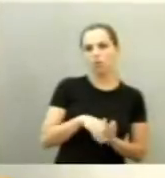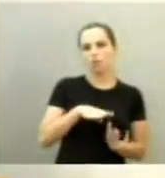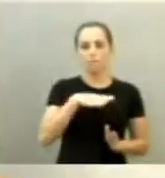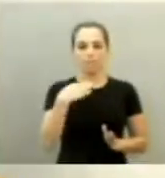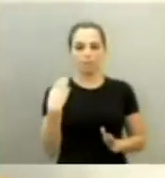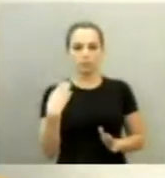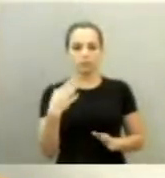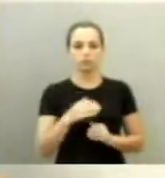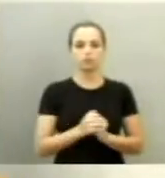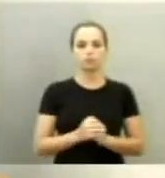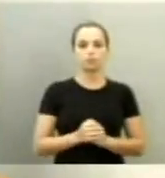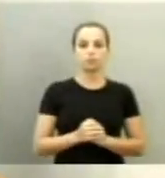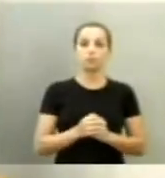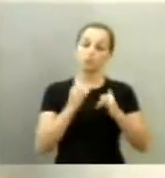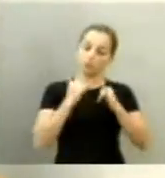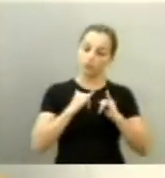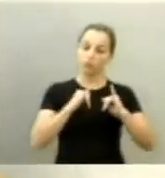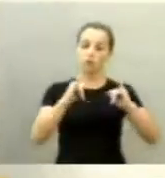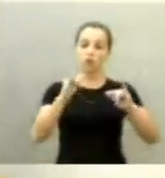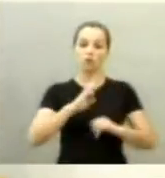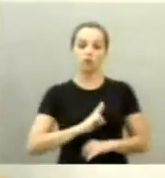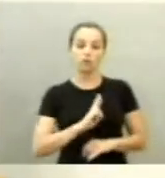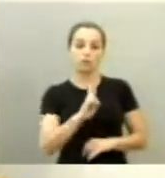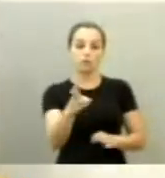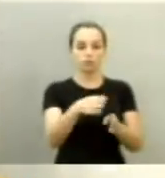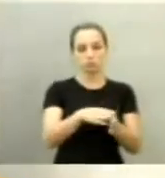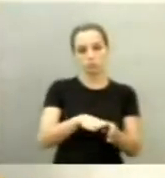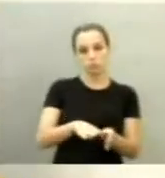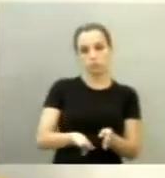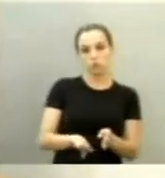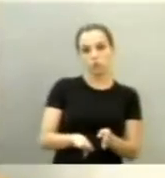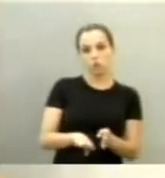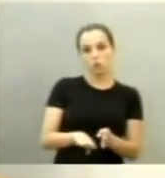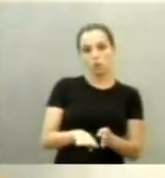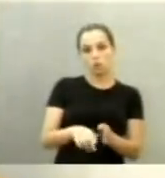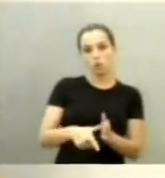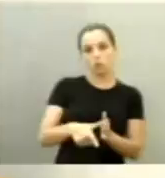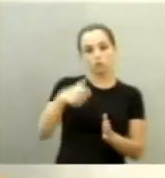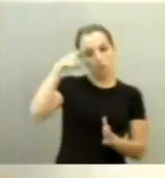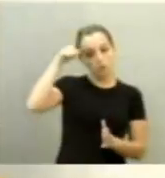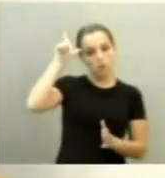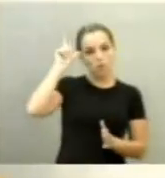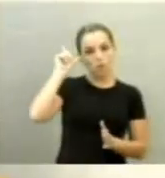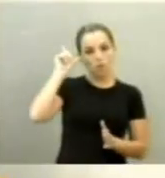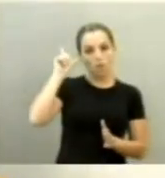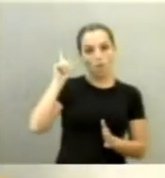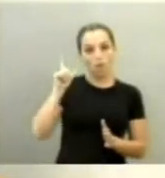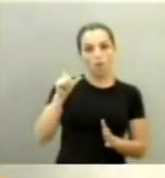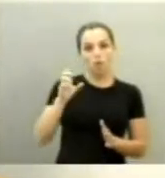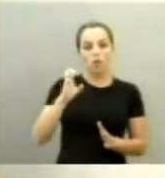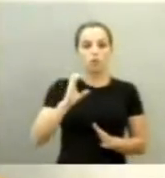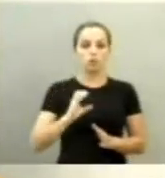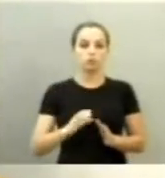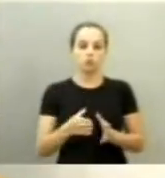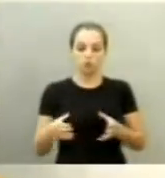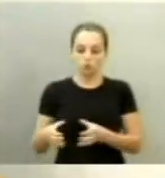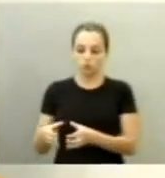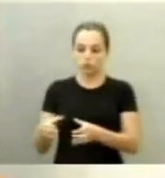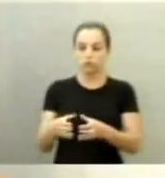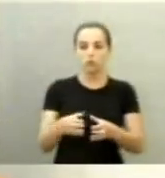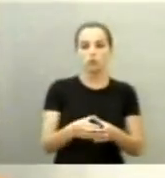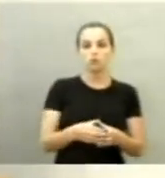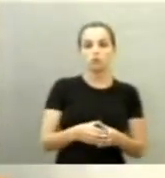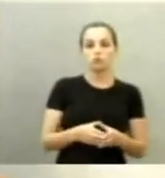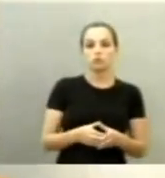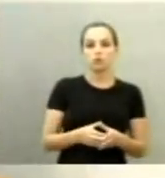pessoas. Informar também que representei a Câmara Municipal ontem na posse do Conselho do Orçamento Participativo, junto com o nosso deputado